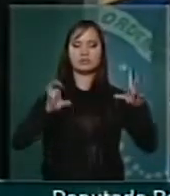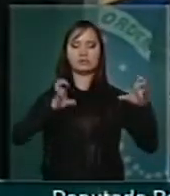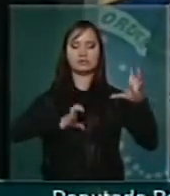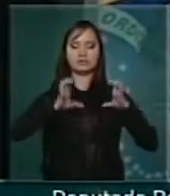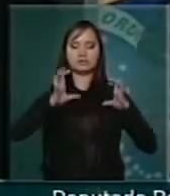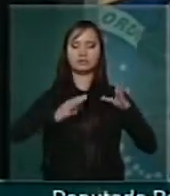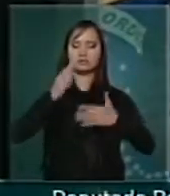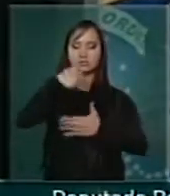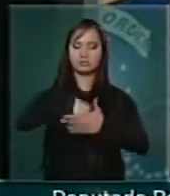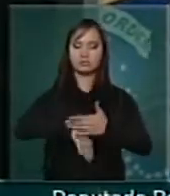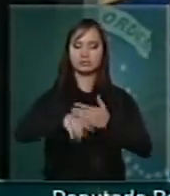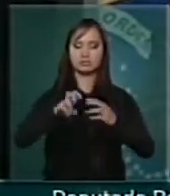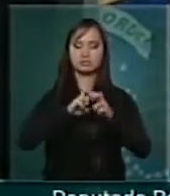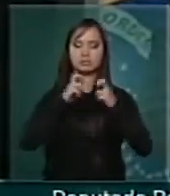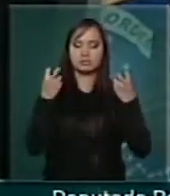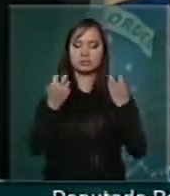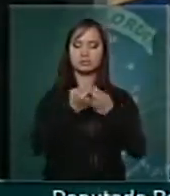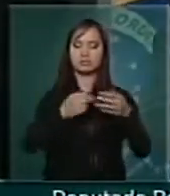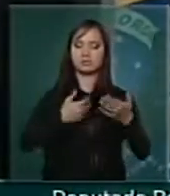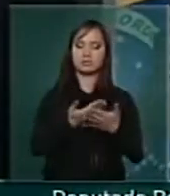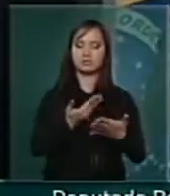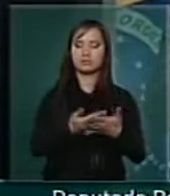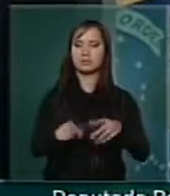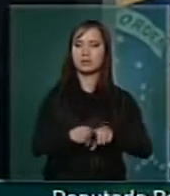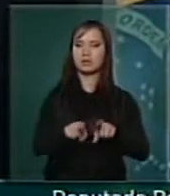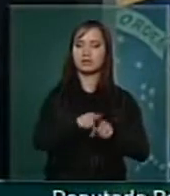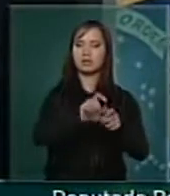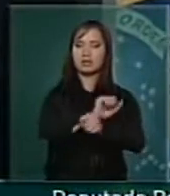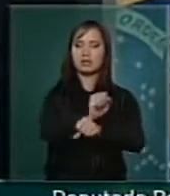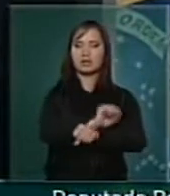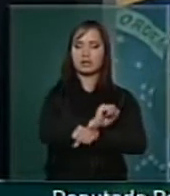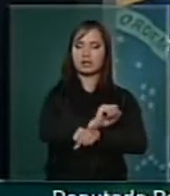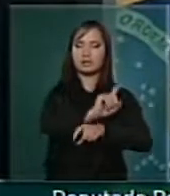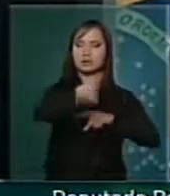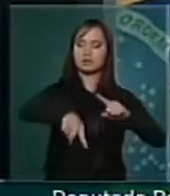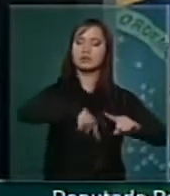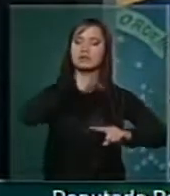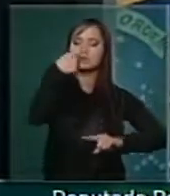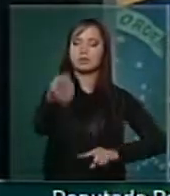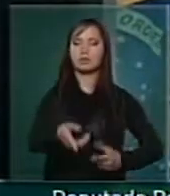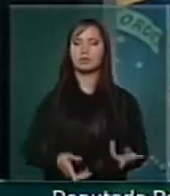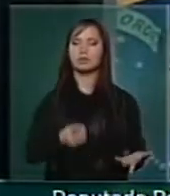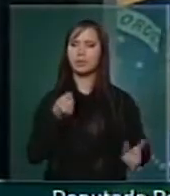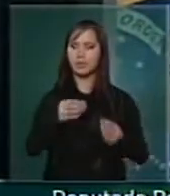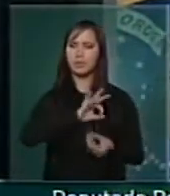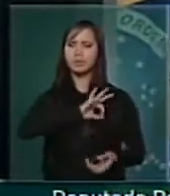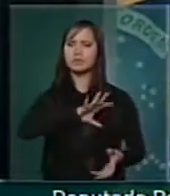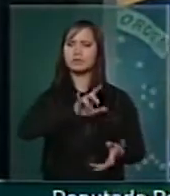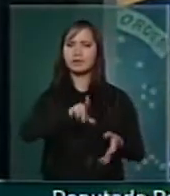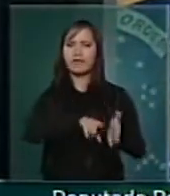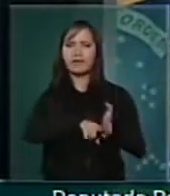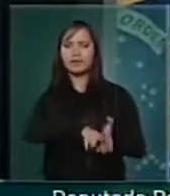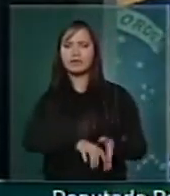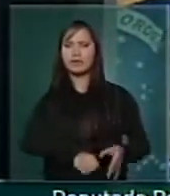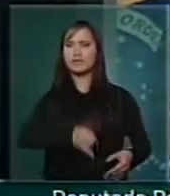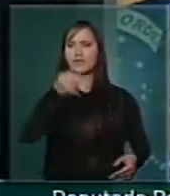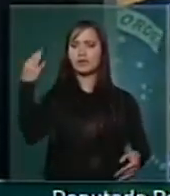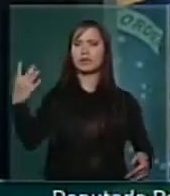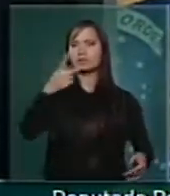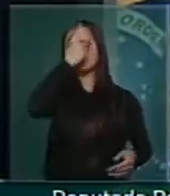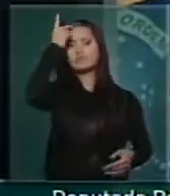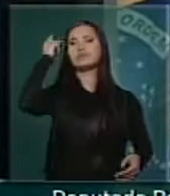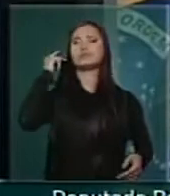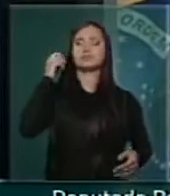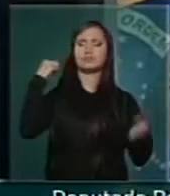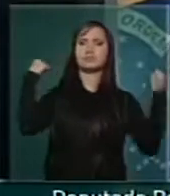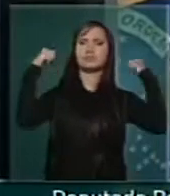como no trânsito após as partidas. Será que as polícias terão meios para fiscalizar milhares de torcedores